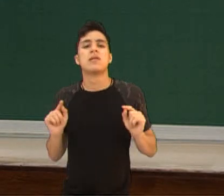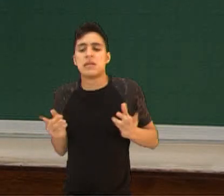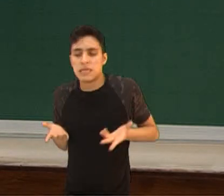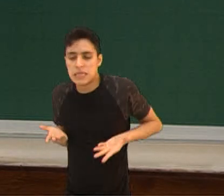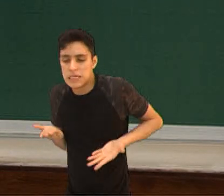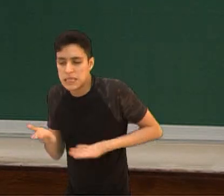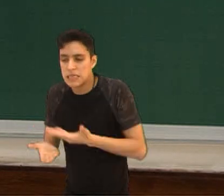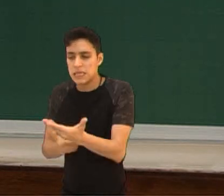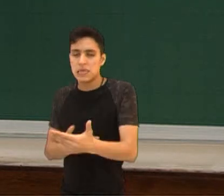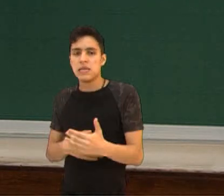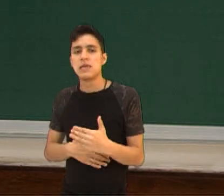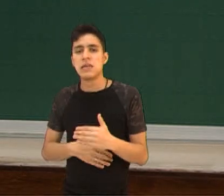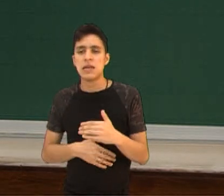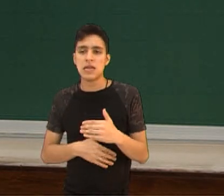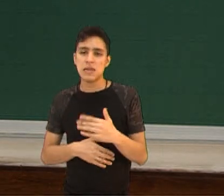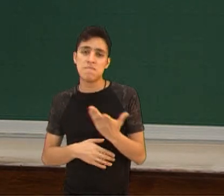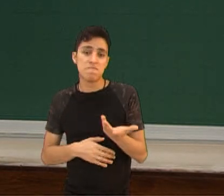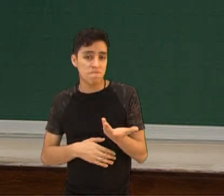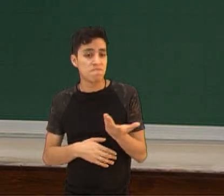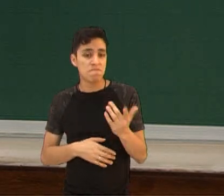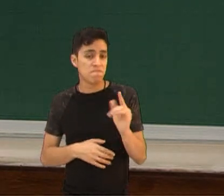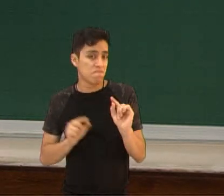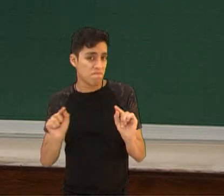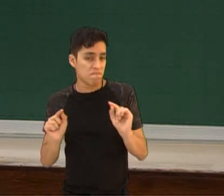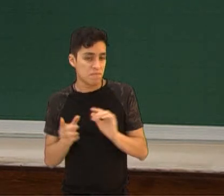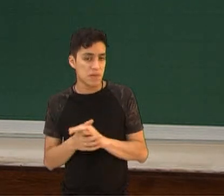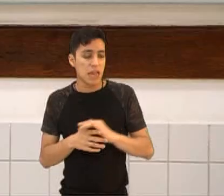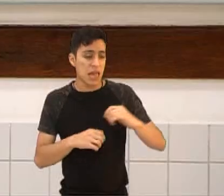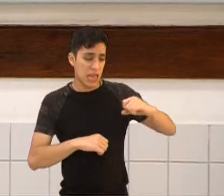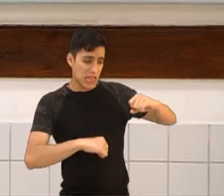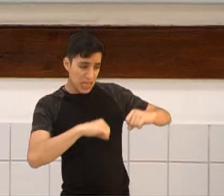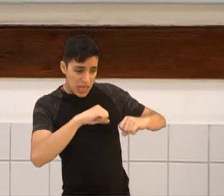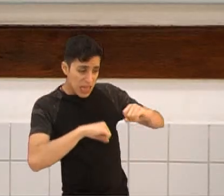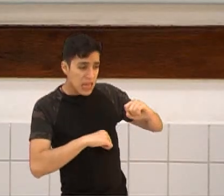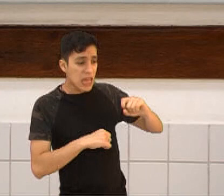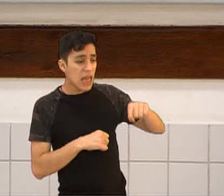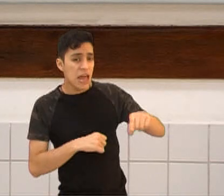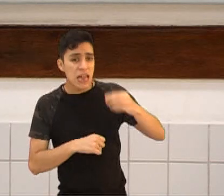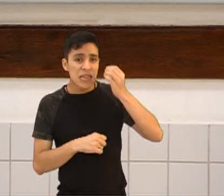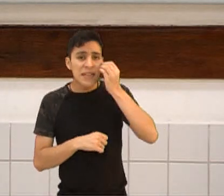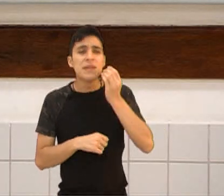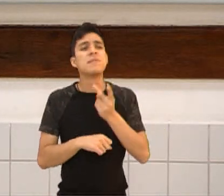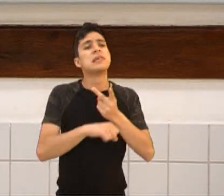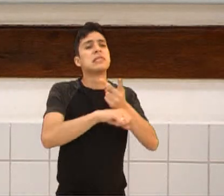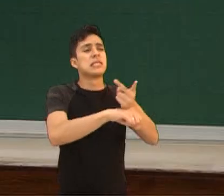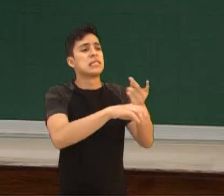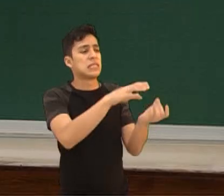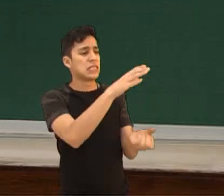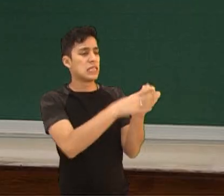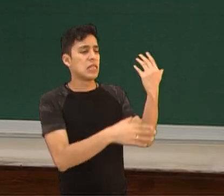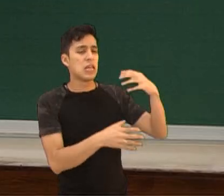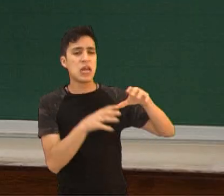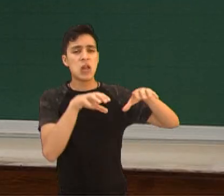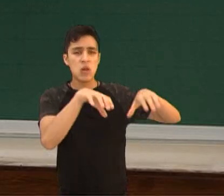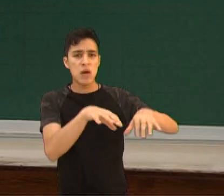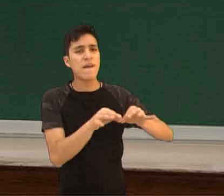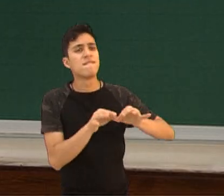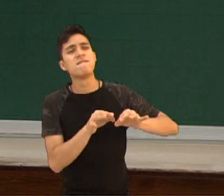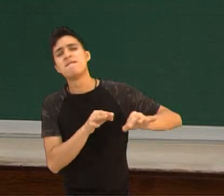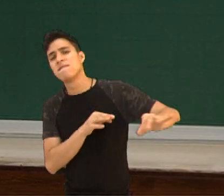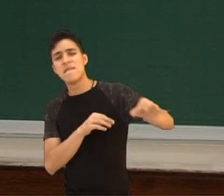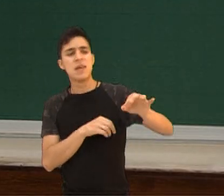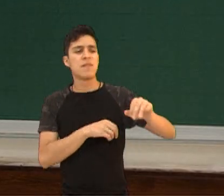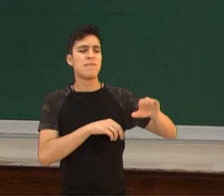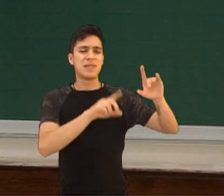ele acha mais poluente do que a indústria na cidade. As indústrias, aí, a tendência é procurar em lugares mais afastados, onde o solo seja mais